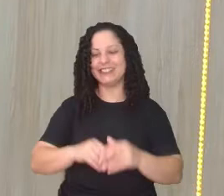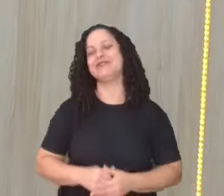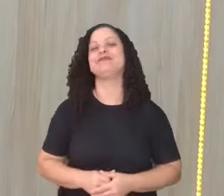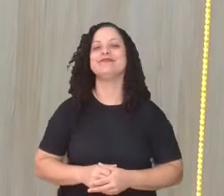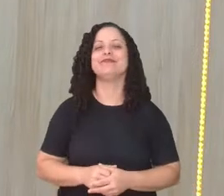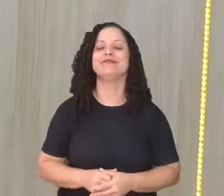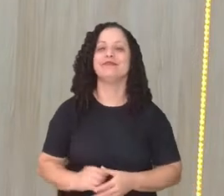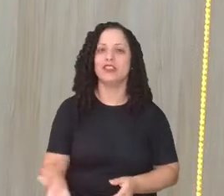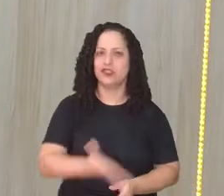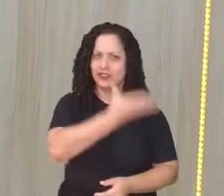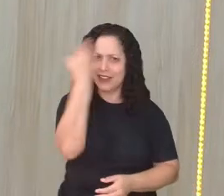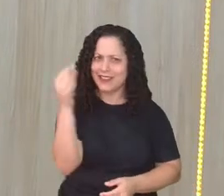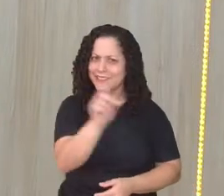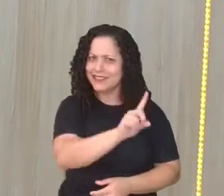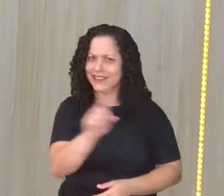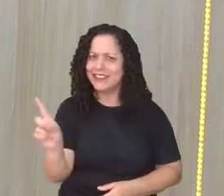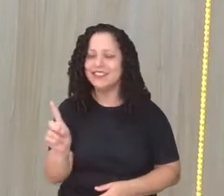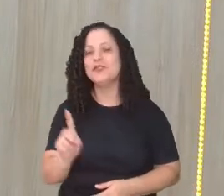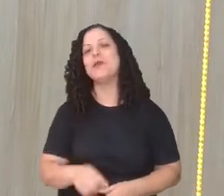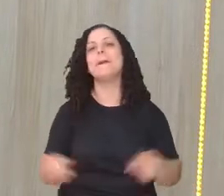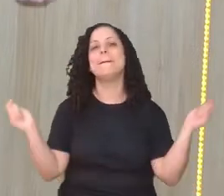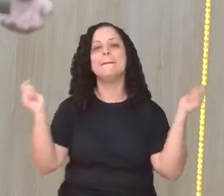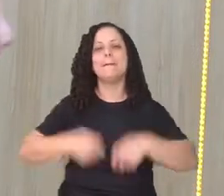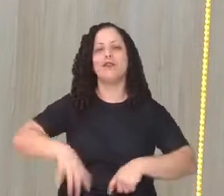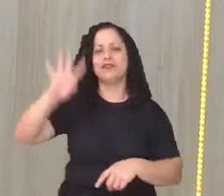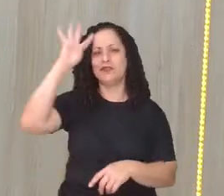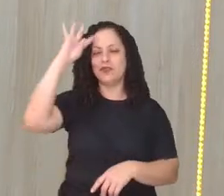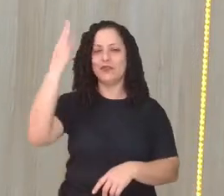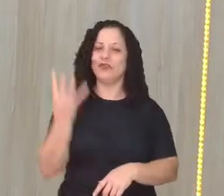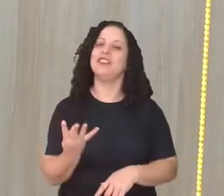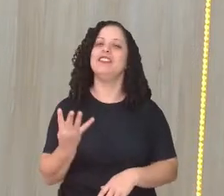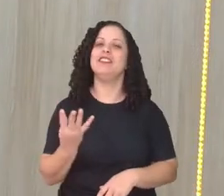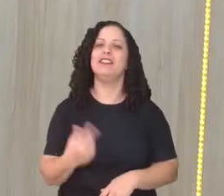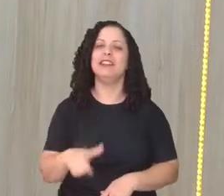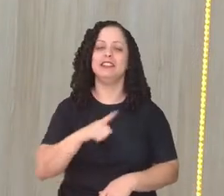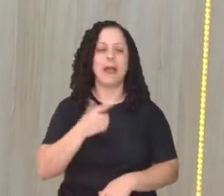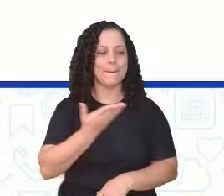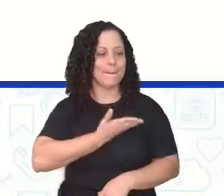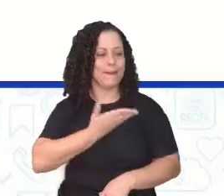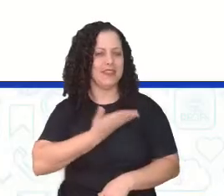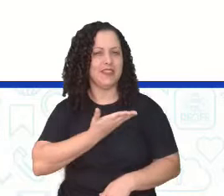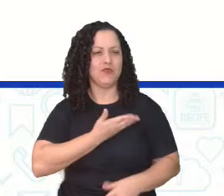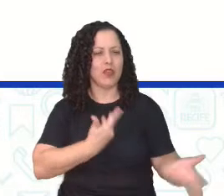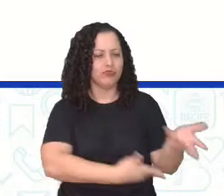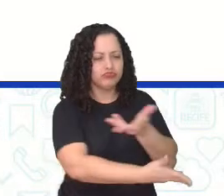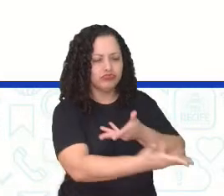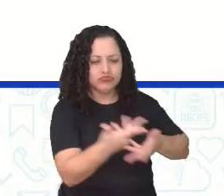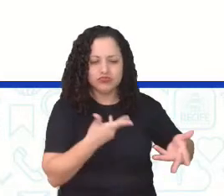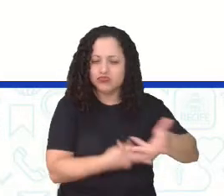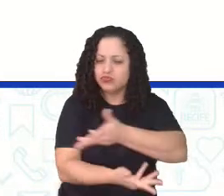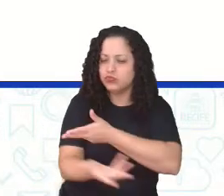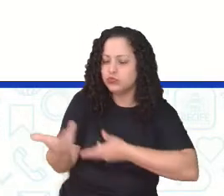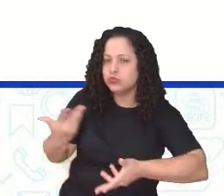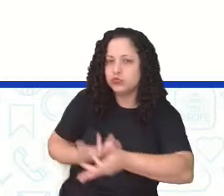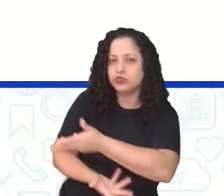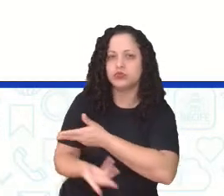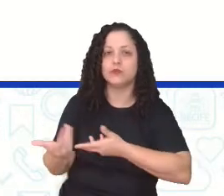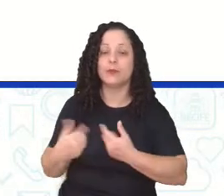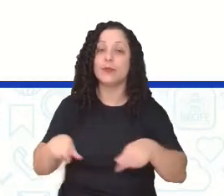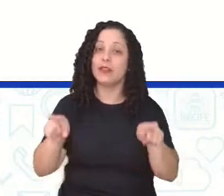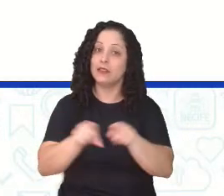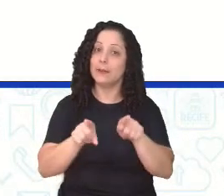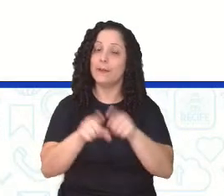Não esqueça, vocês podem resolver com os colegas, um trocando ideia com o outro, e